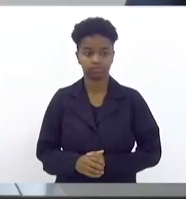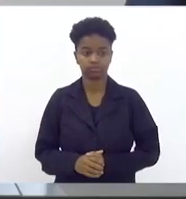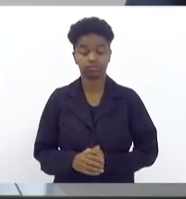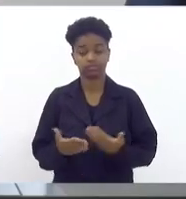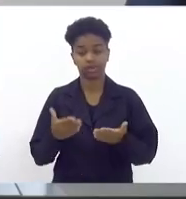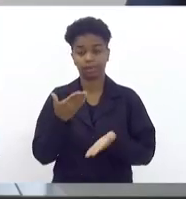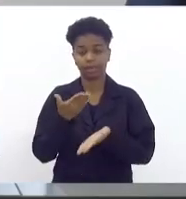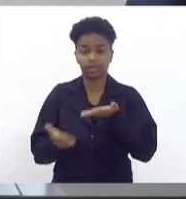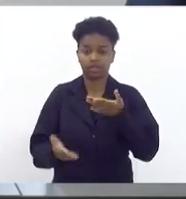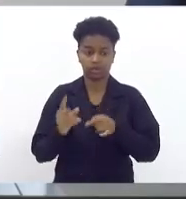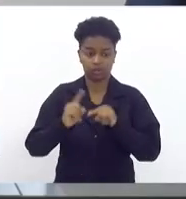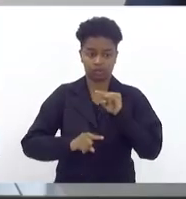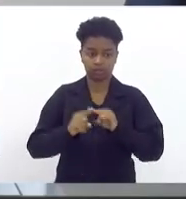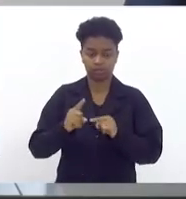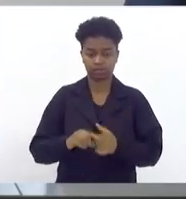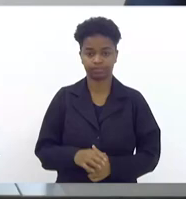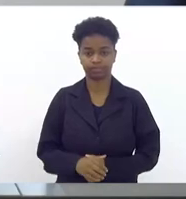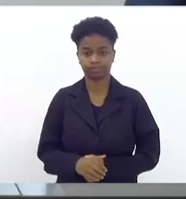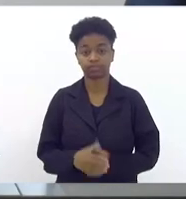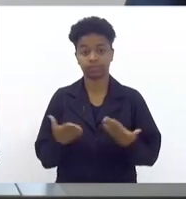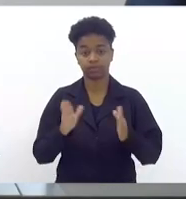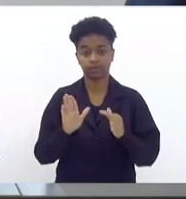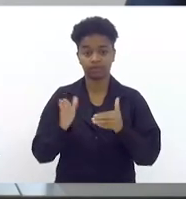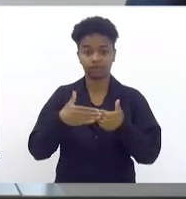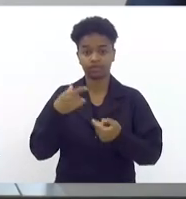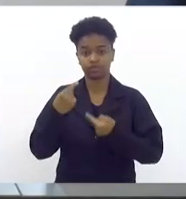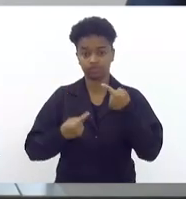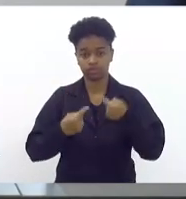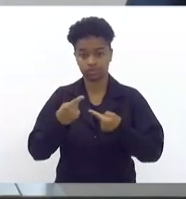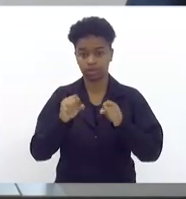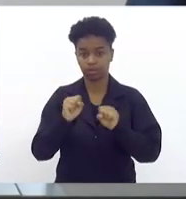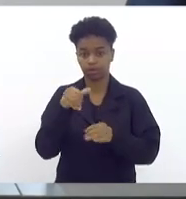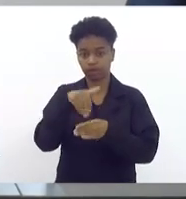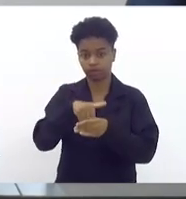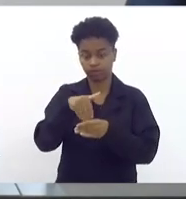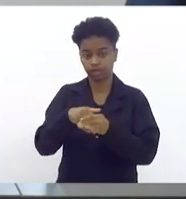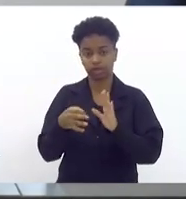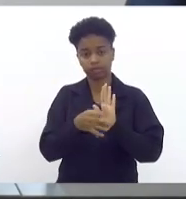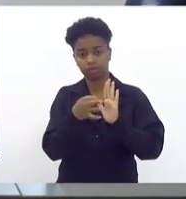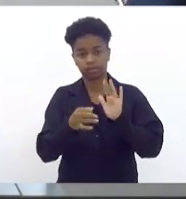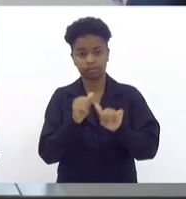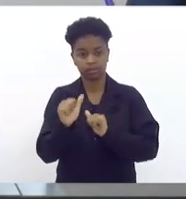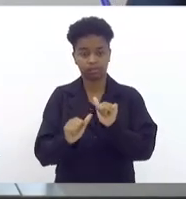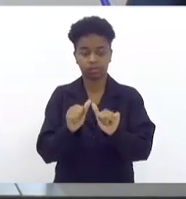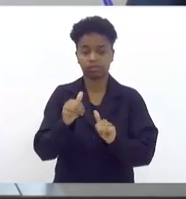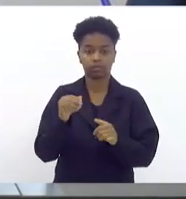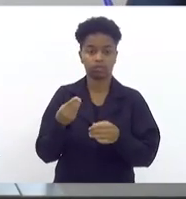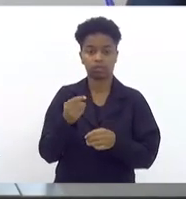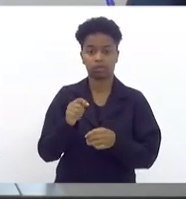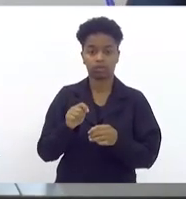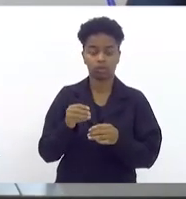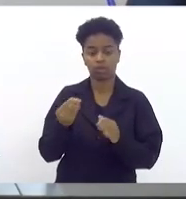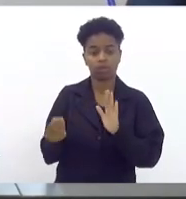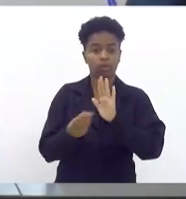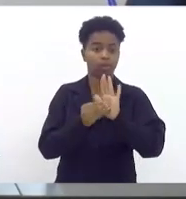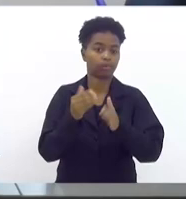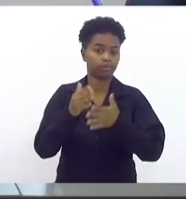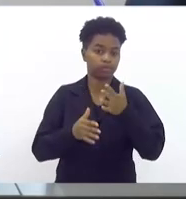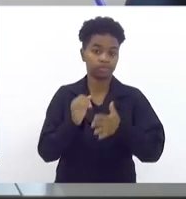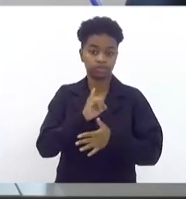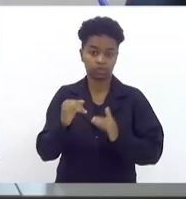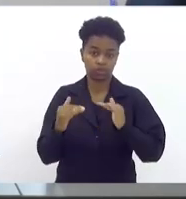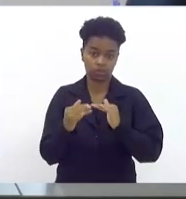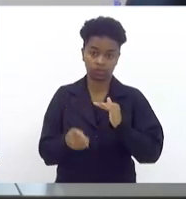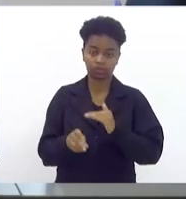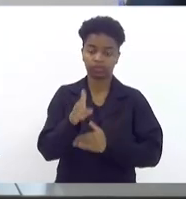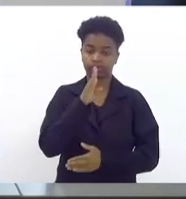perdeu o objeto. Perdeu o objeto. Então, encerrada a discussão, em votação, o parecer retificado pela prejudicabilidade. Senhores que aprovam,